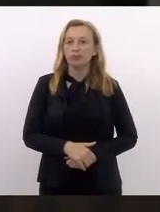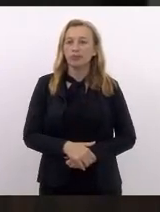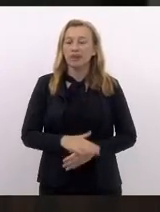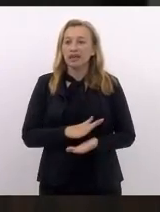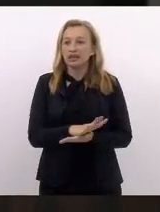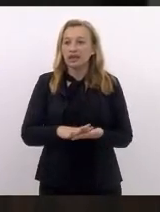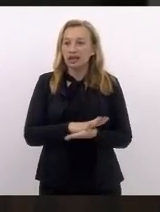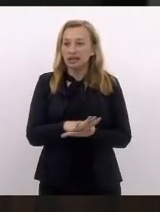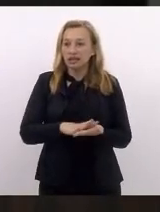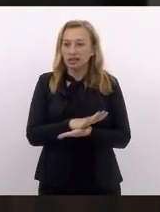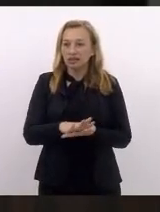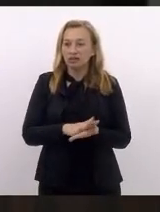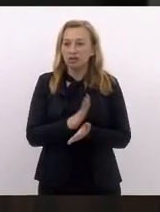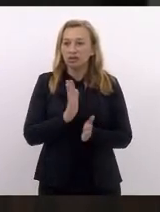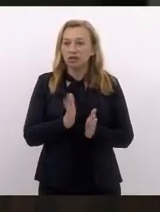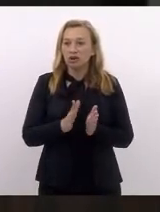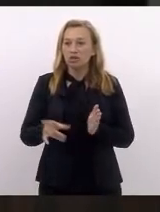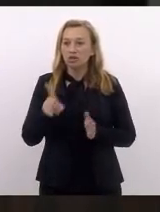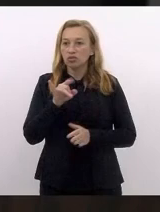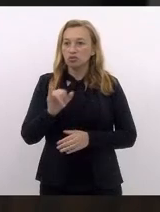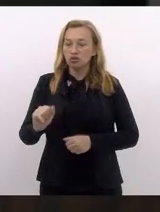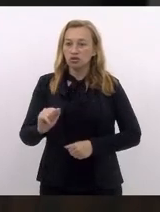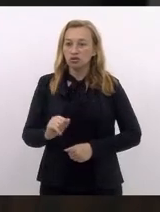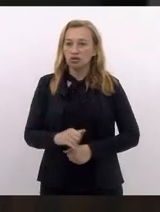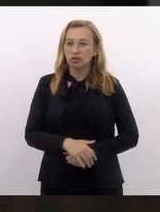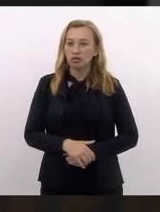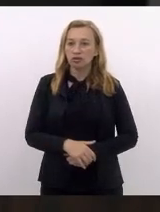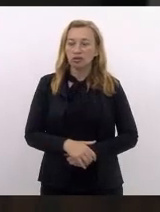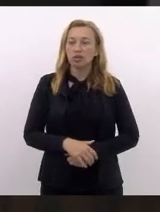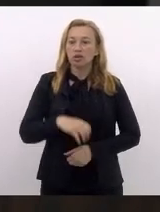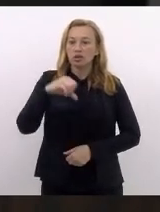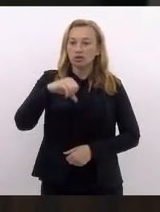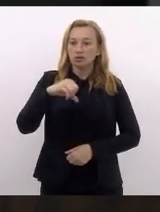nada mais a tratar na hora do dia